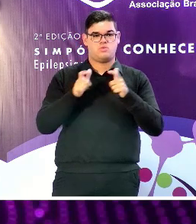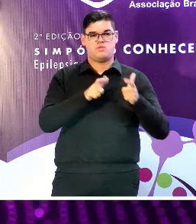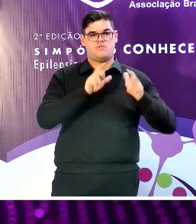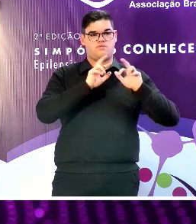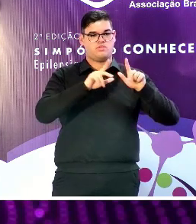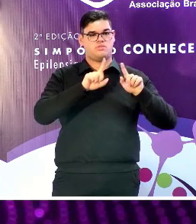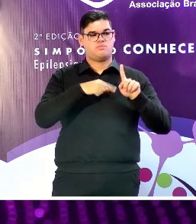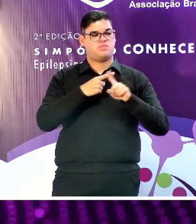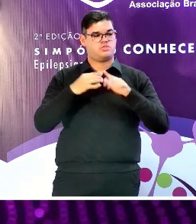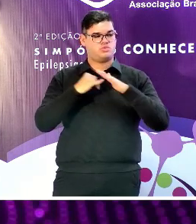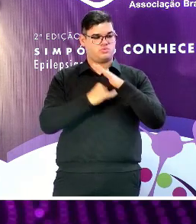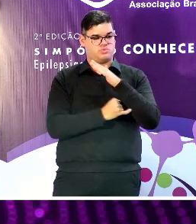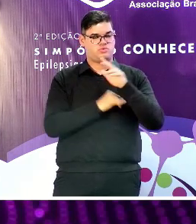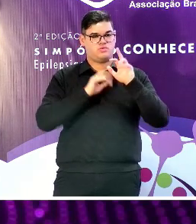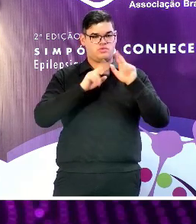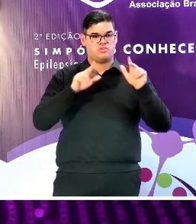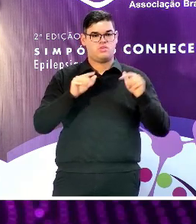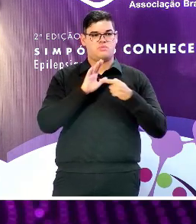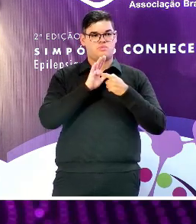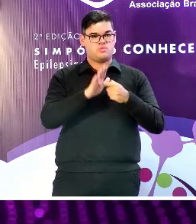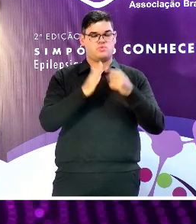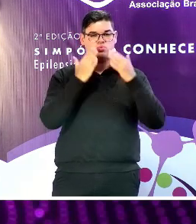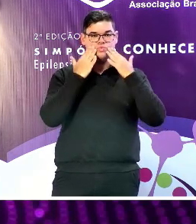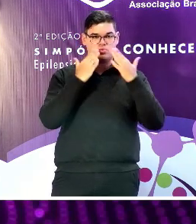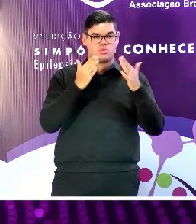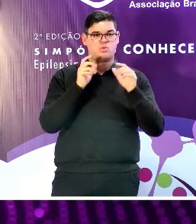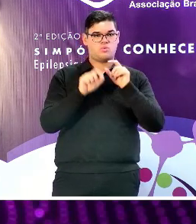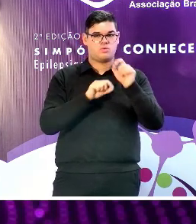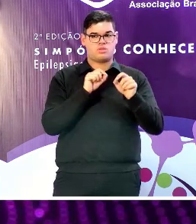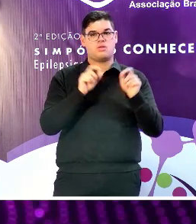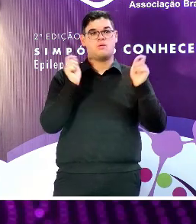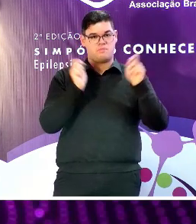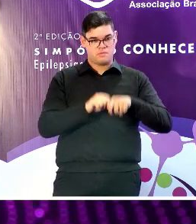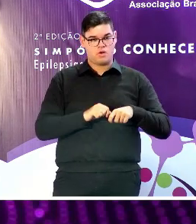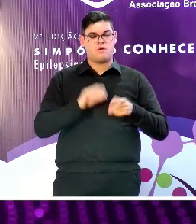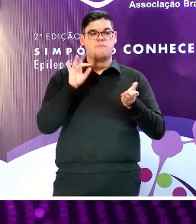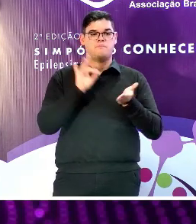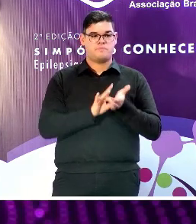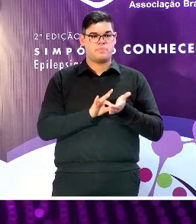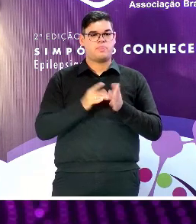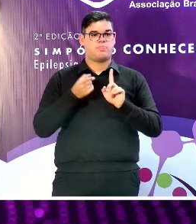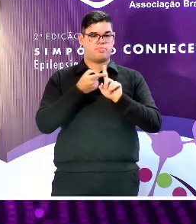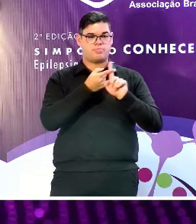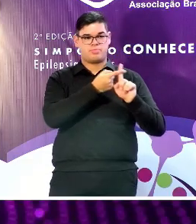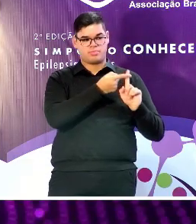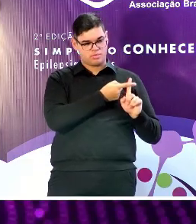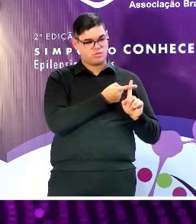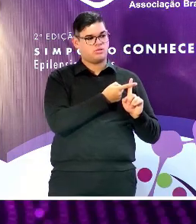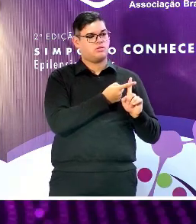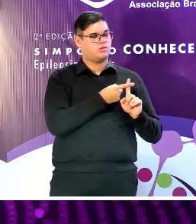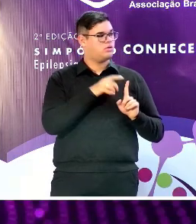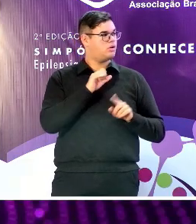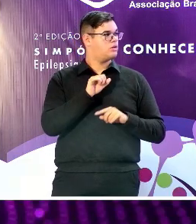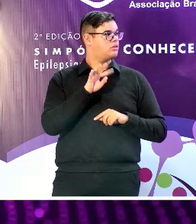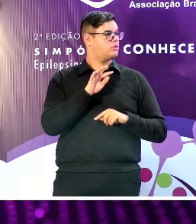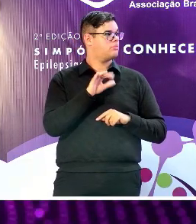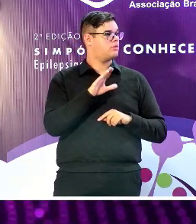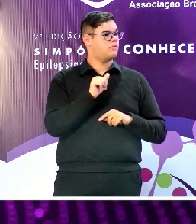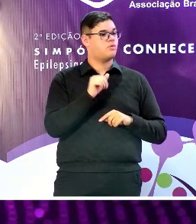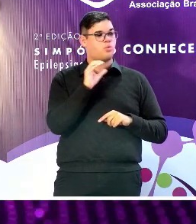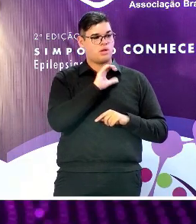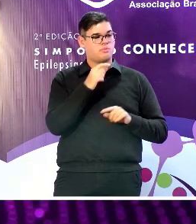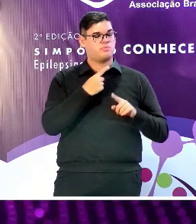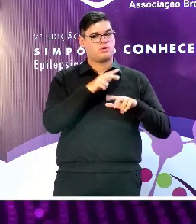institutos de pesquisa diferentes, mostrar que esse composto realmente podia ativar a sódio de potássio ATPase. Vou correr aqui um pouquinho por causa do